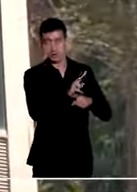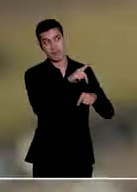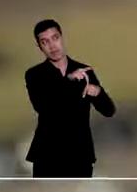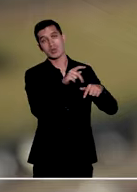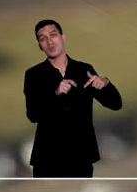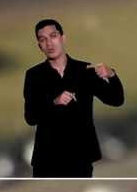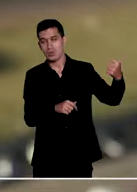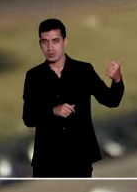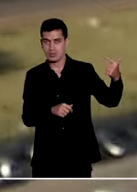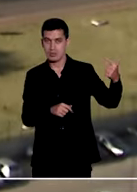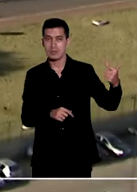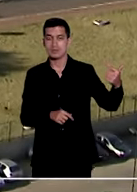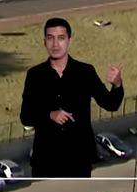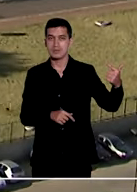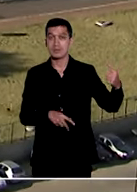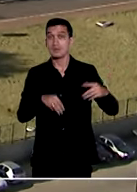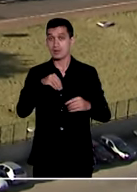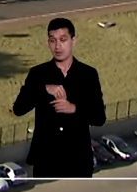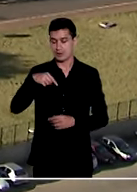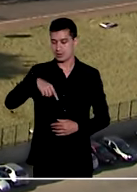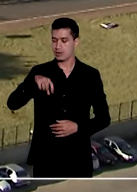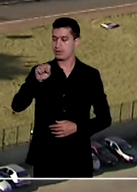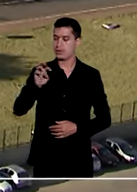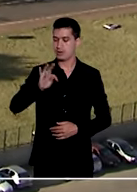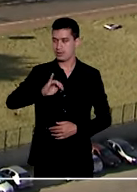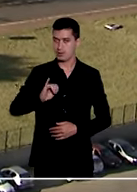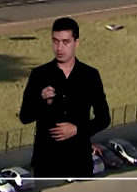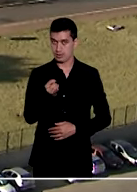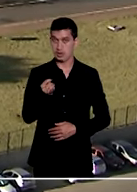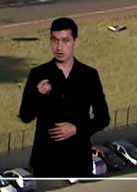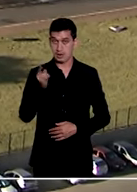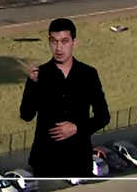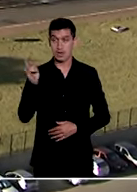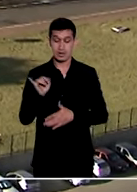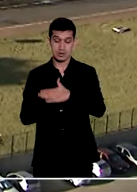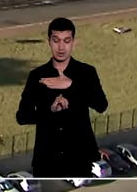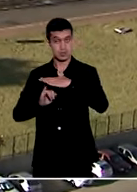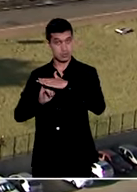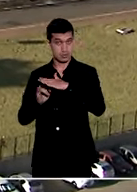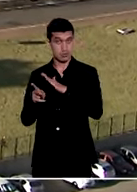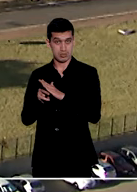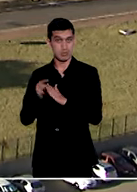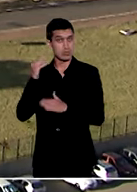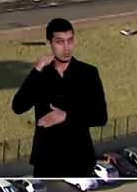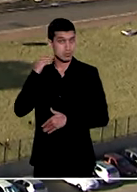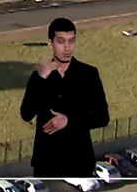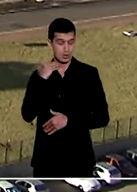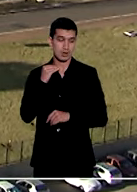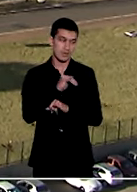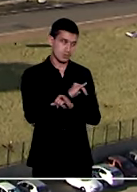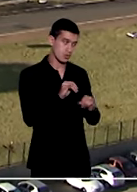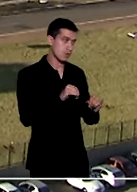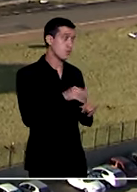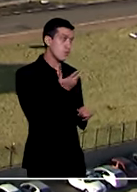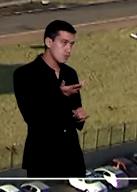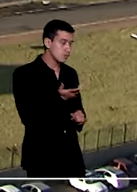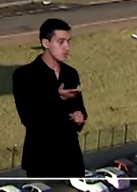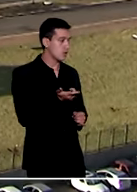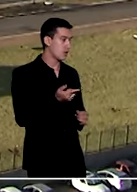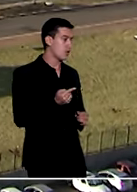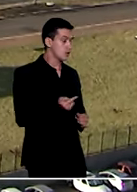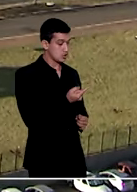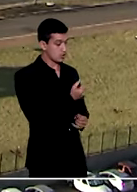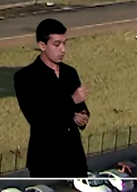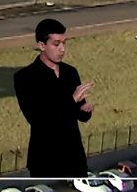região no Superior Tribunal de Justiça a instituição financeira alegou que a isenção das tarifas bancárias não